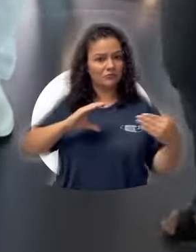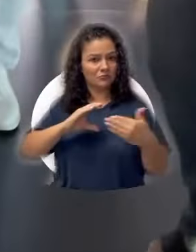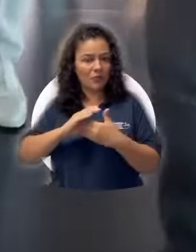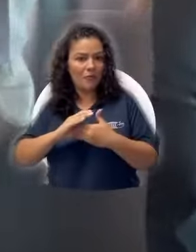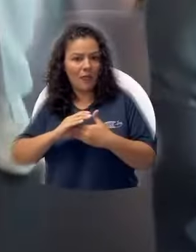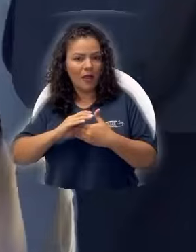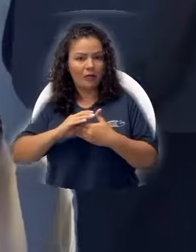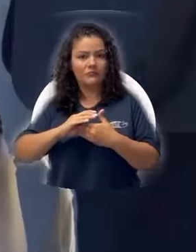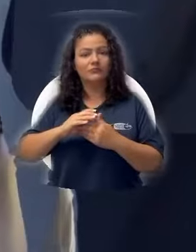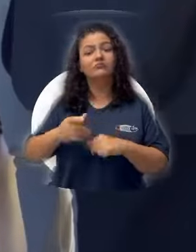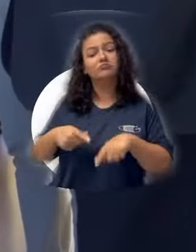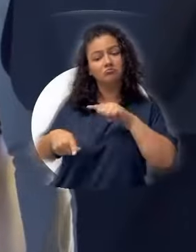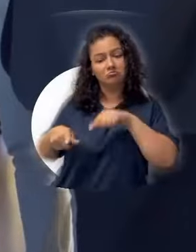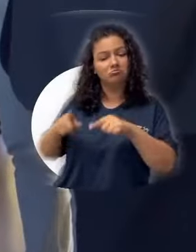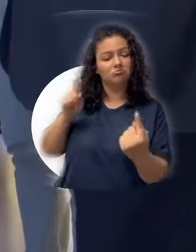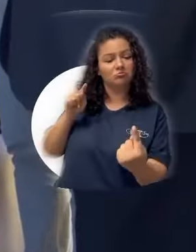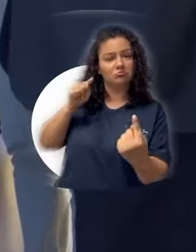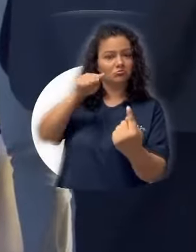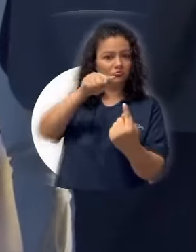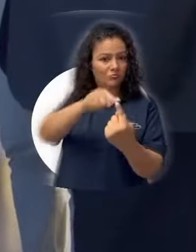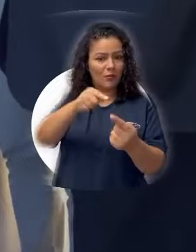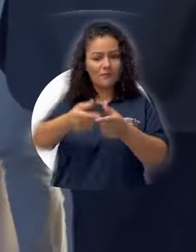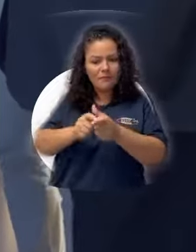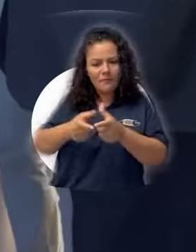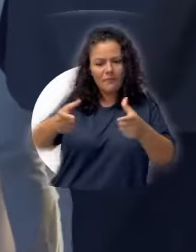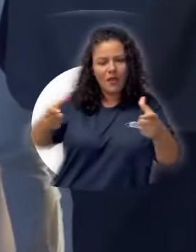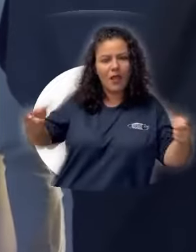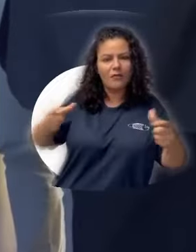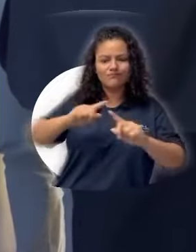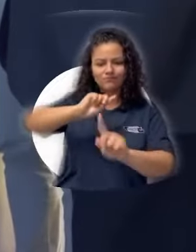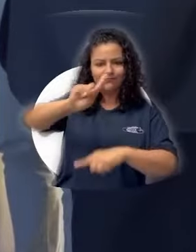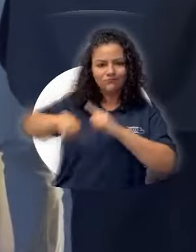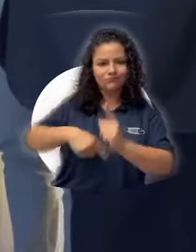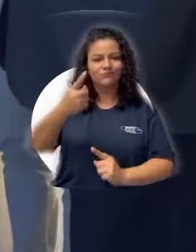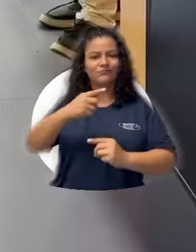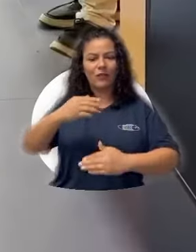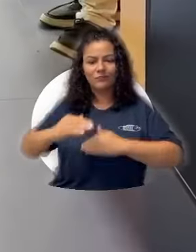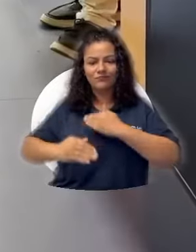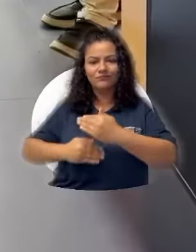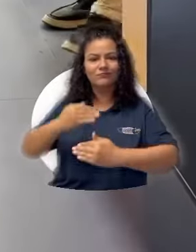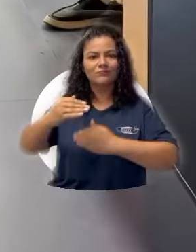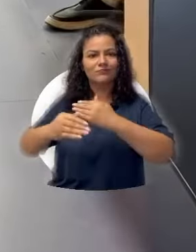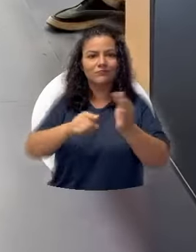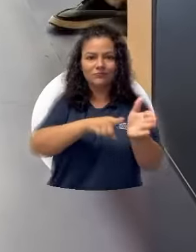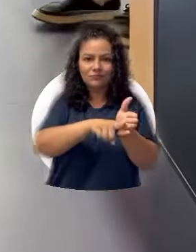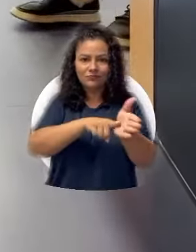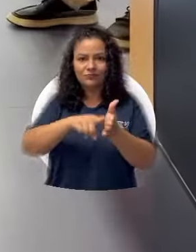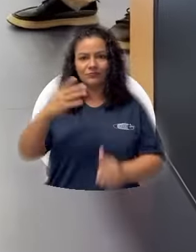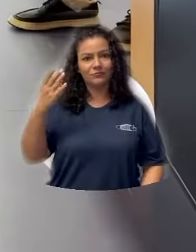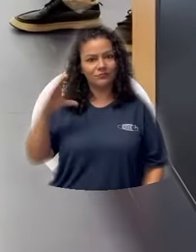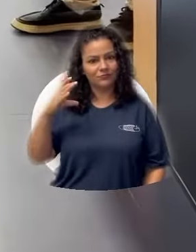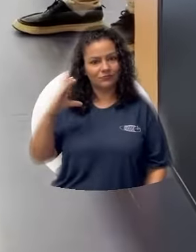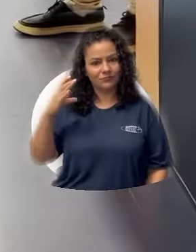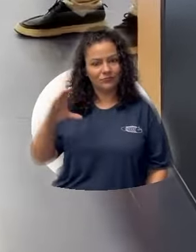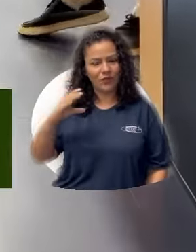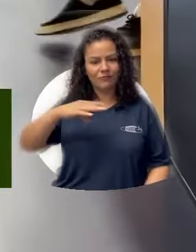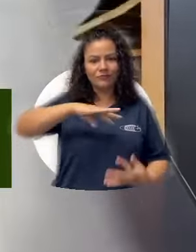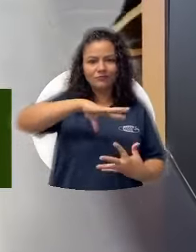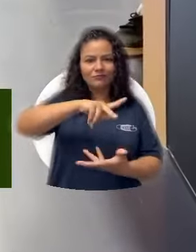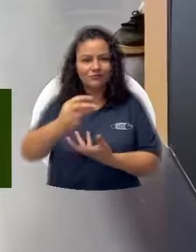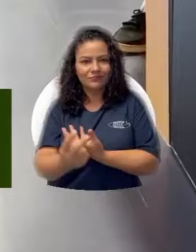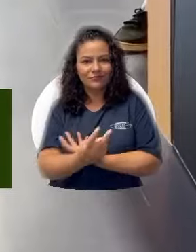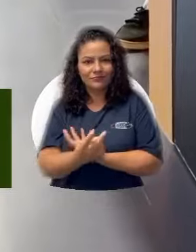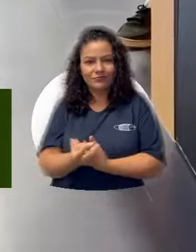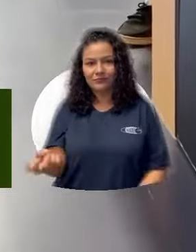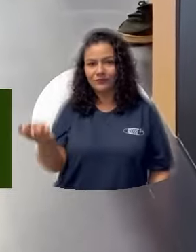do Bioparque Pantanal, NUPTEC, tendo como objetivo ampliar e alavancar o desenvolvimento da pesquisa